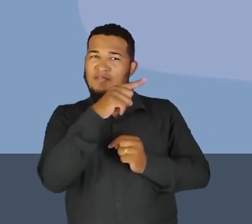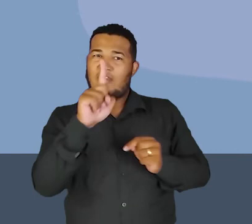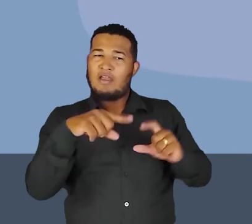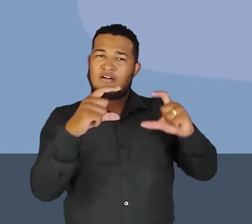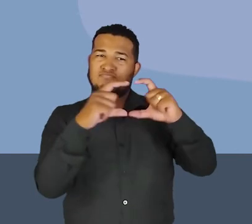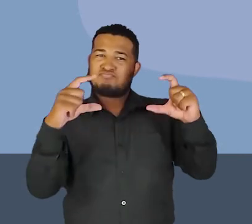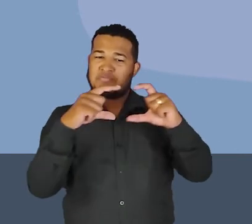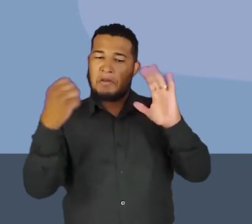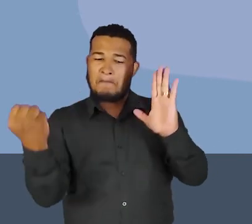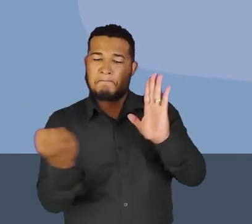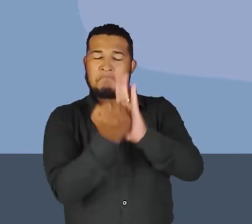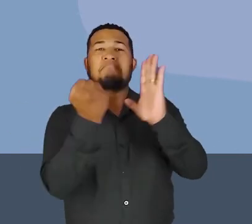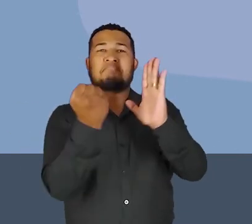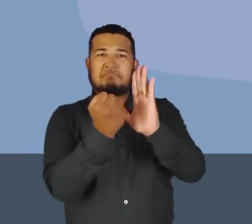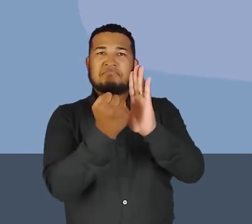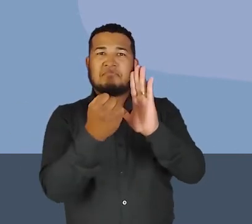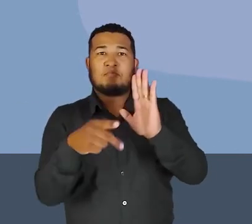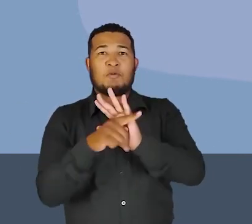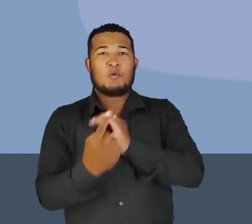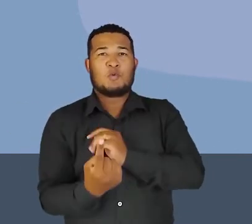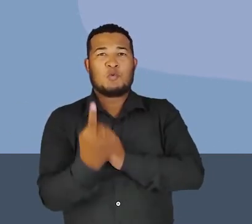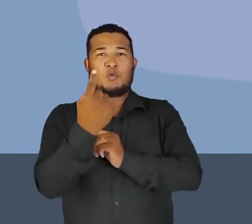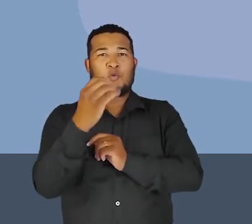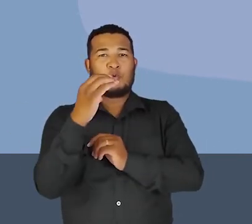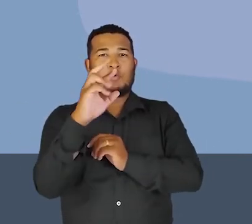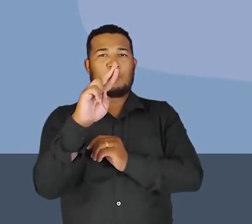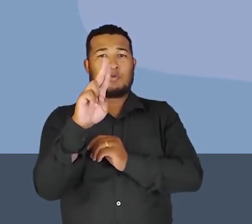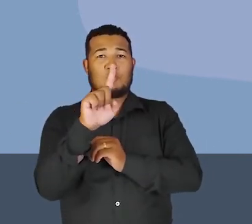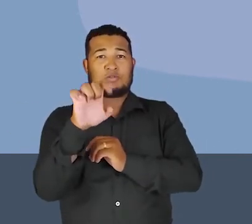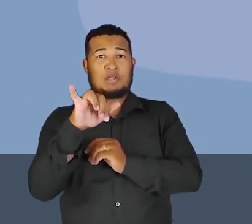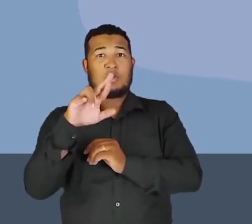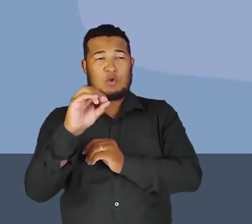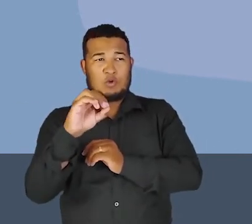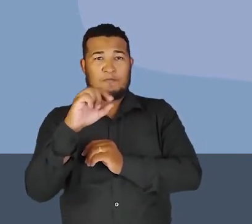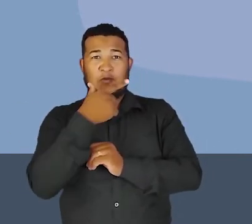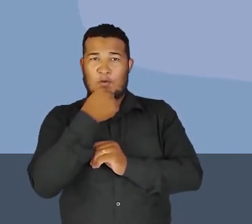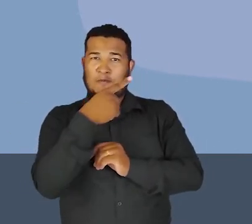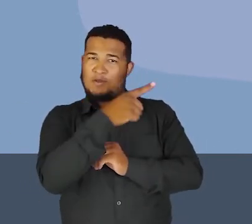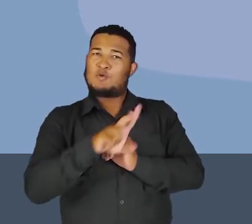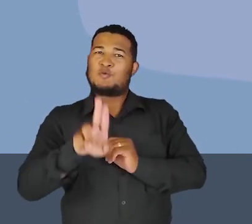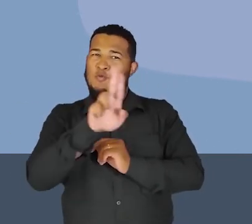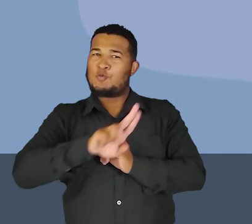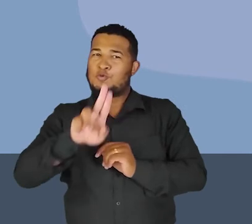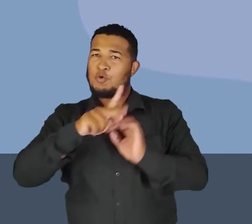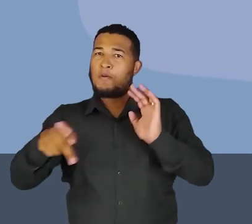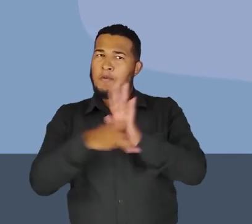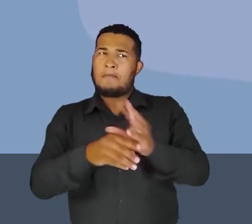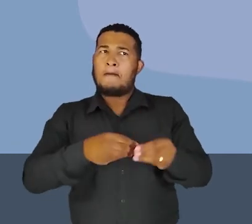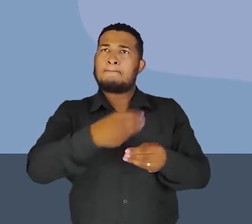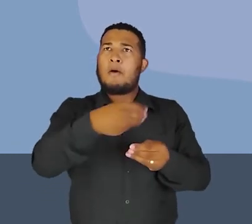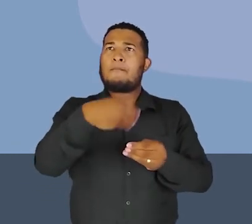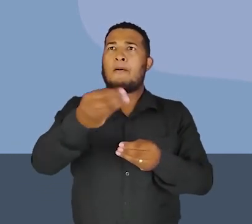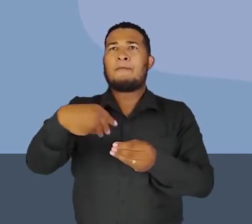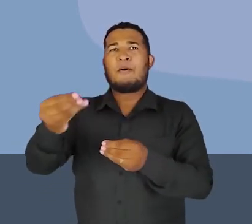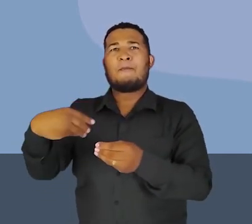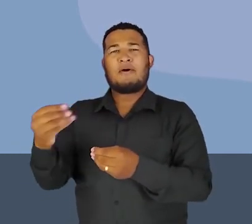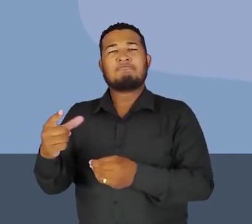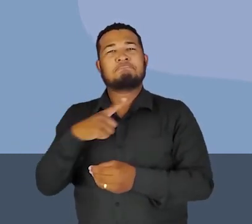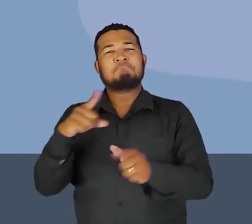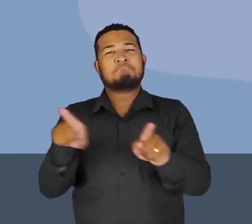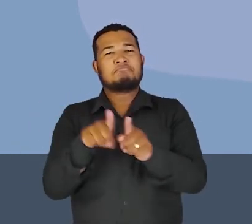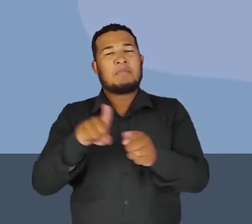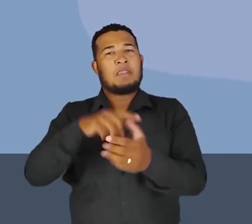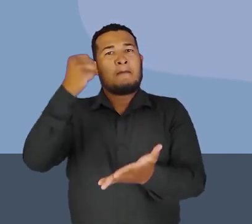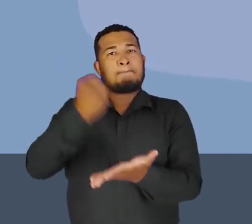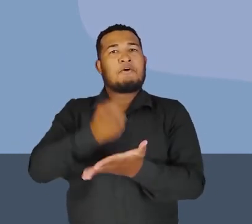cédulas de um cruzeiro, né, que ele utilizou para esse trabalho, né? E ali está o carimbo,